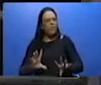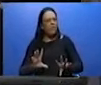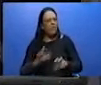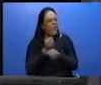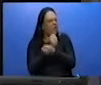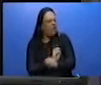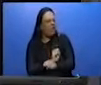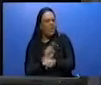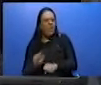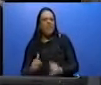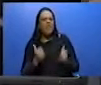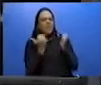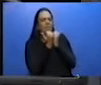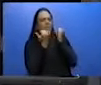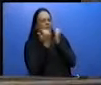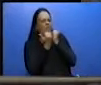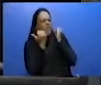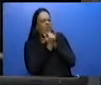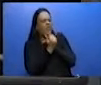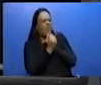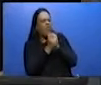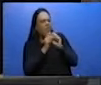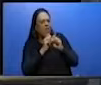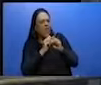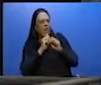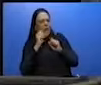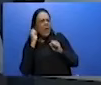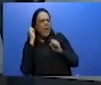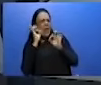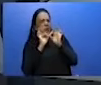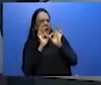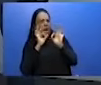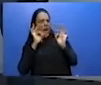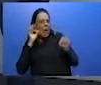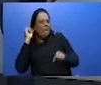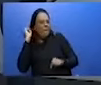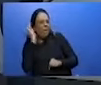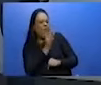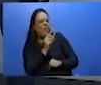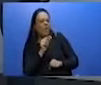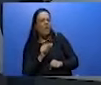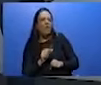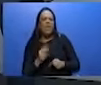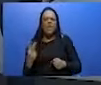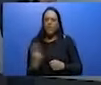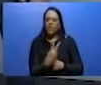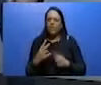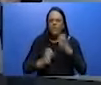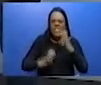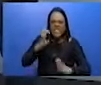tentar se defender com as armas que eles tinham. Será que essa luta foi justa?